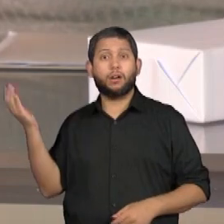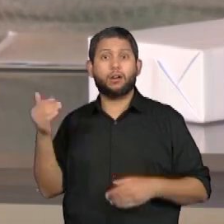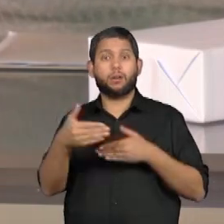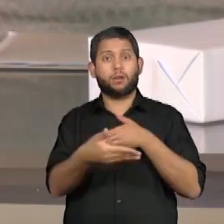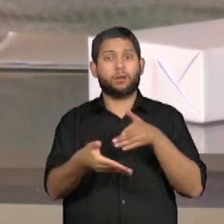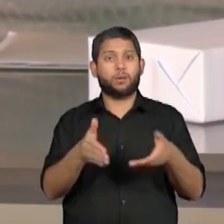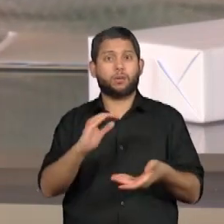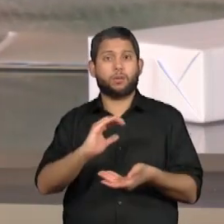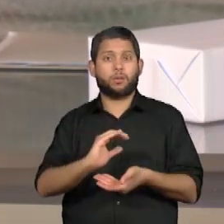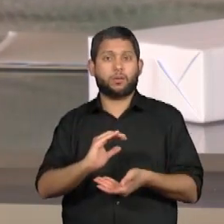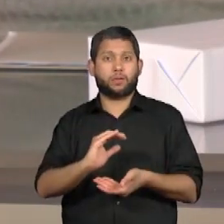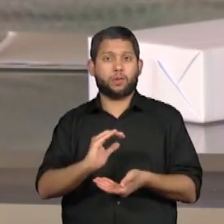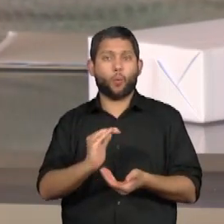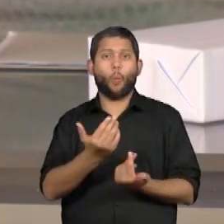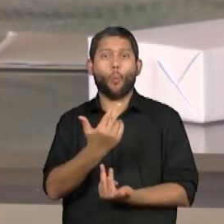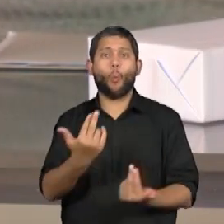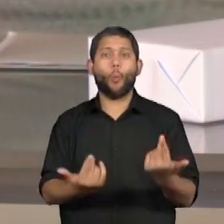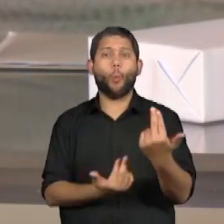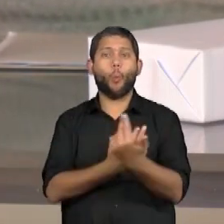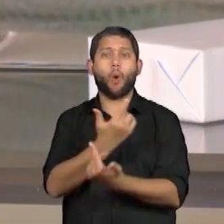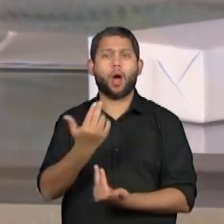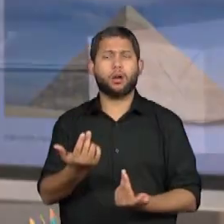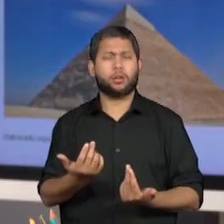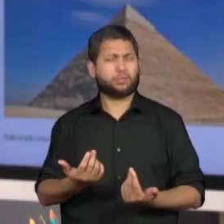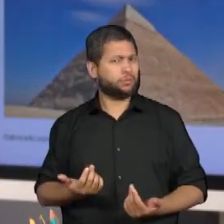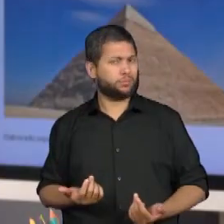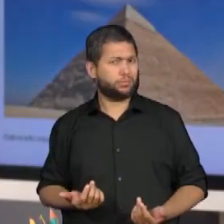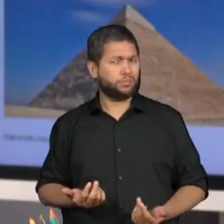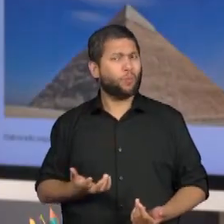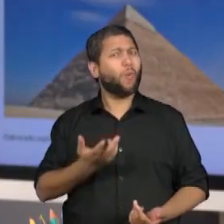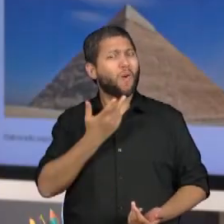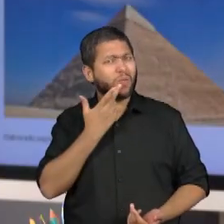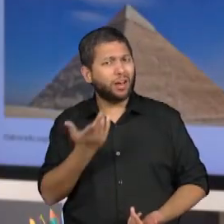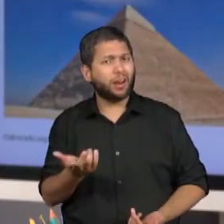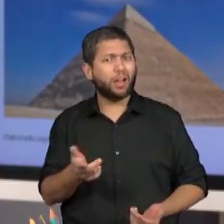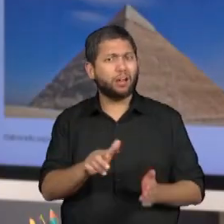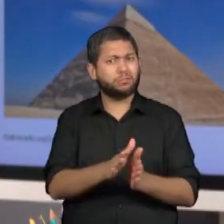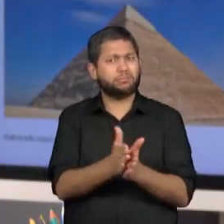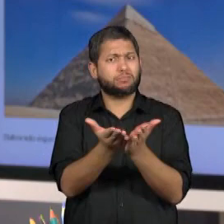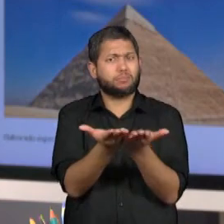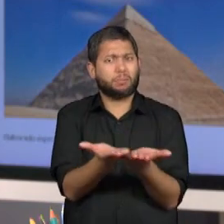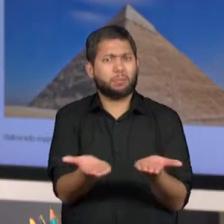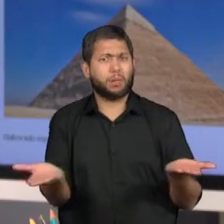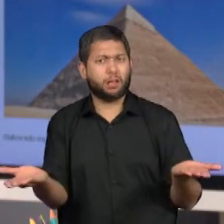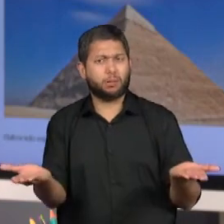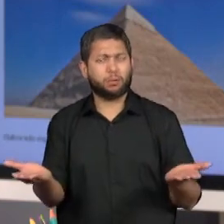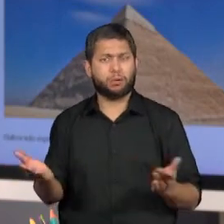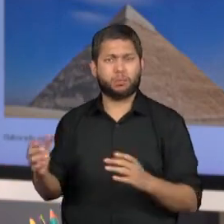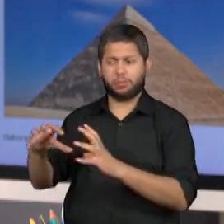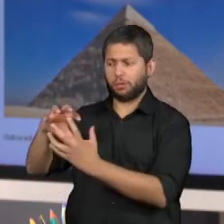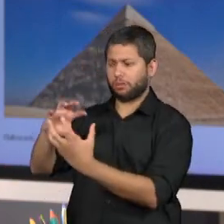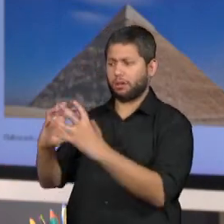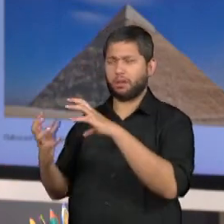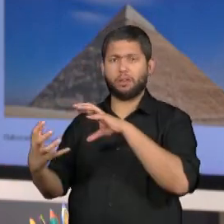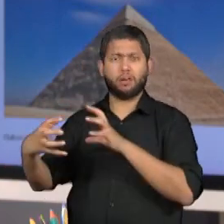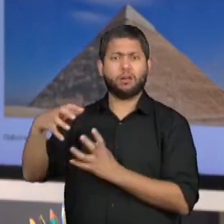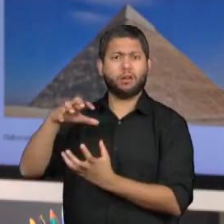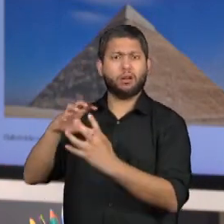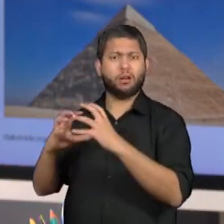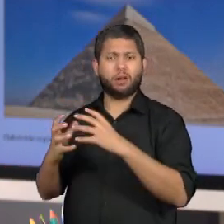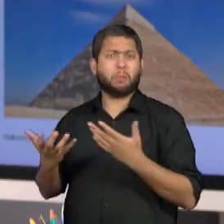Mas, Juliana, a gente ia falar sobre figuras geométricas planas e você trouxe os